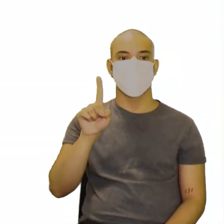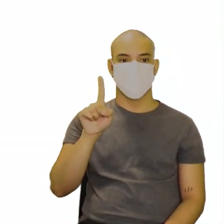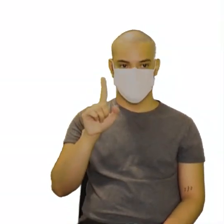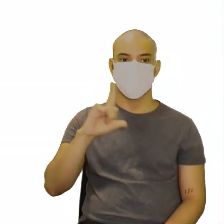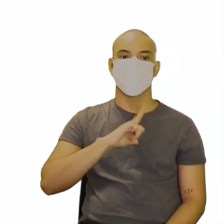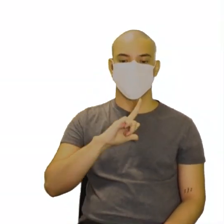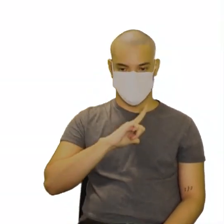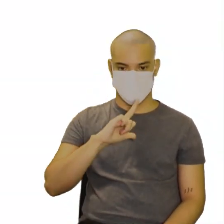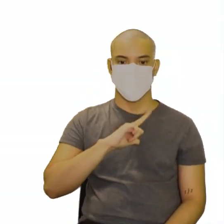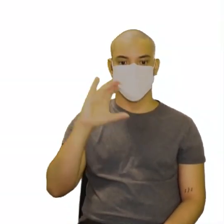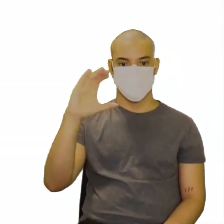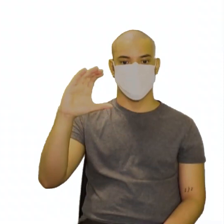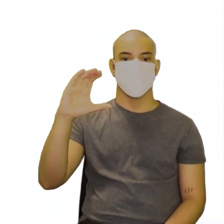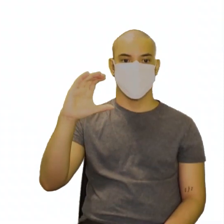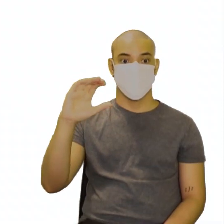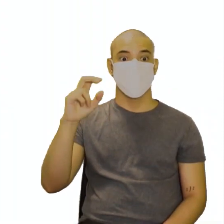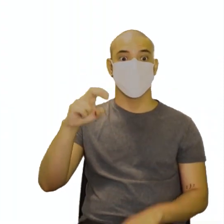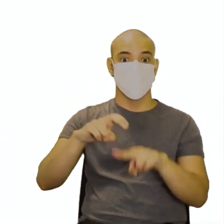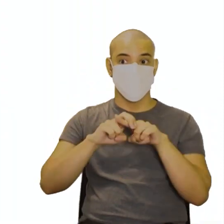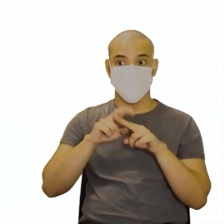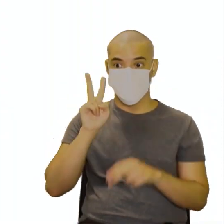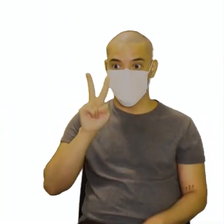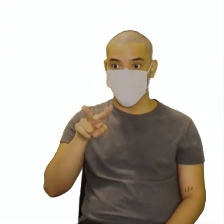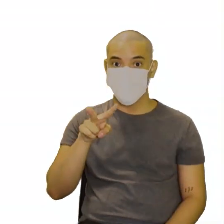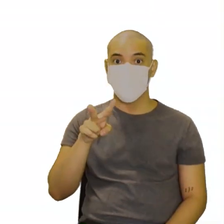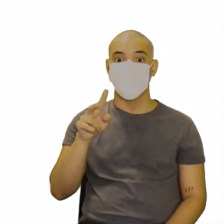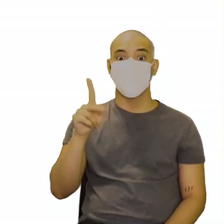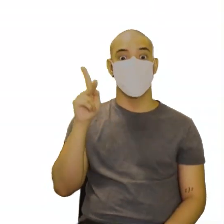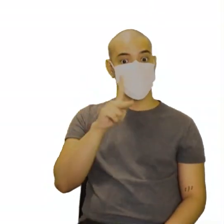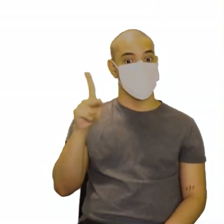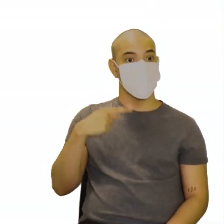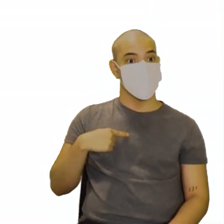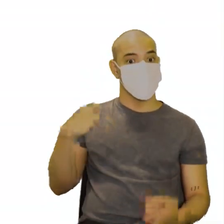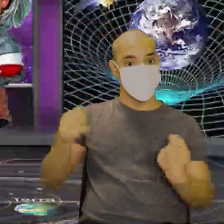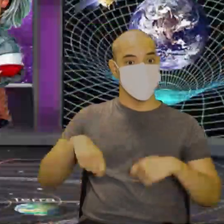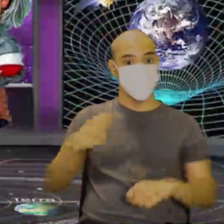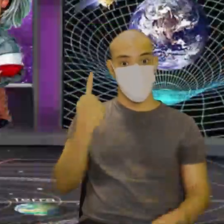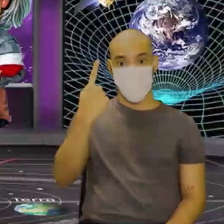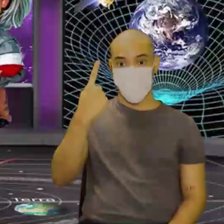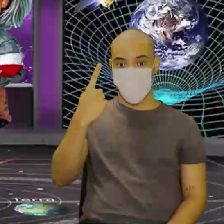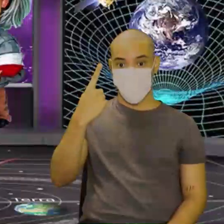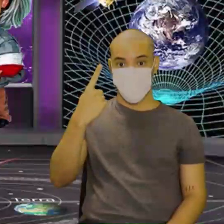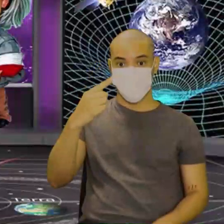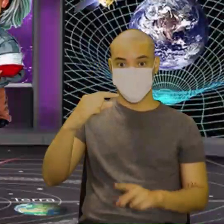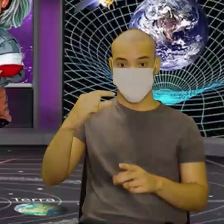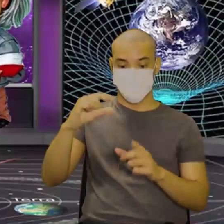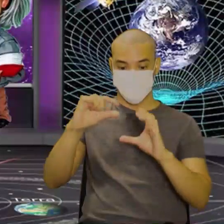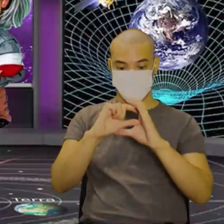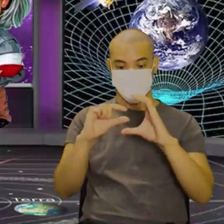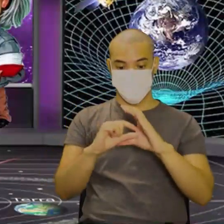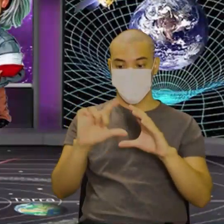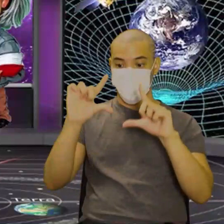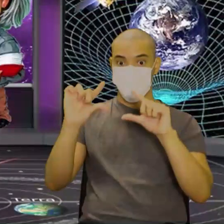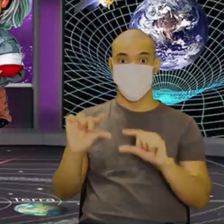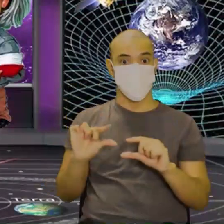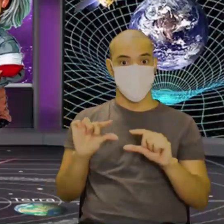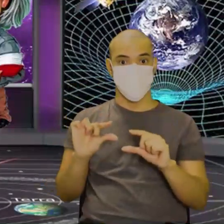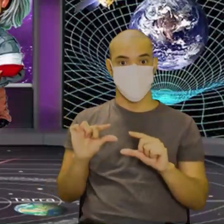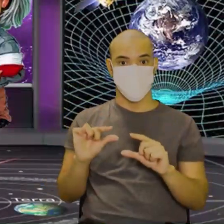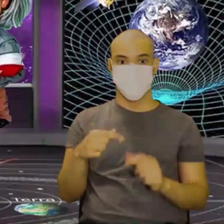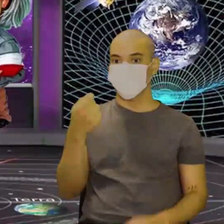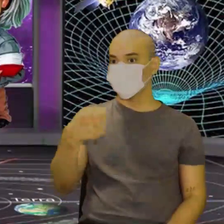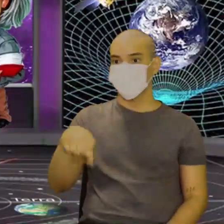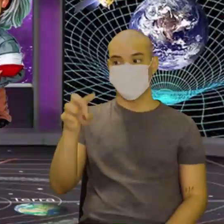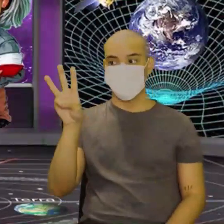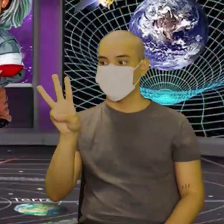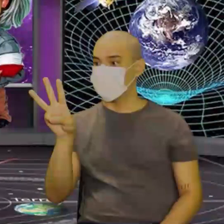2,1. Então, vocês viram ali, nesse caso, olha, professor, ele precisou de um capacitor com a capacitância menor, ou seja, não podia ser nem